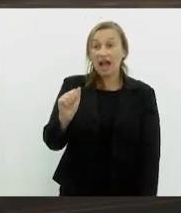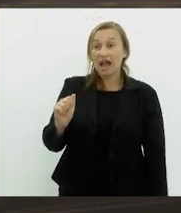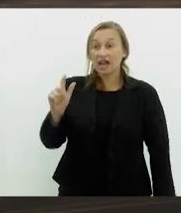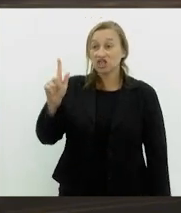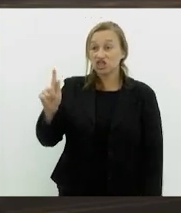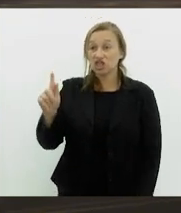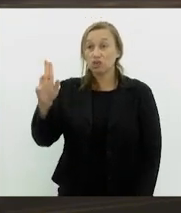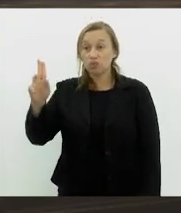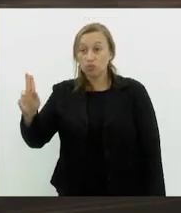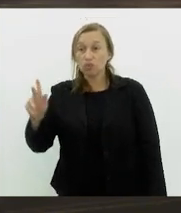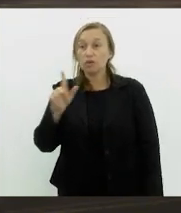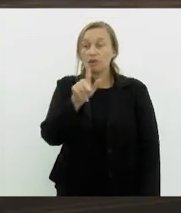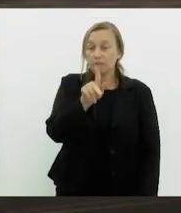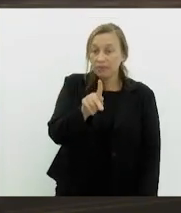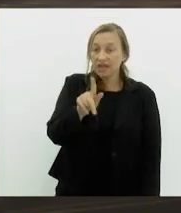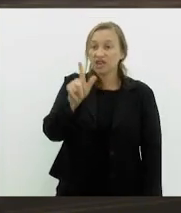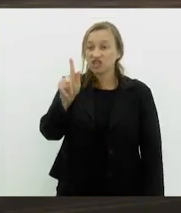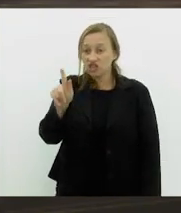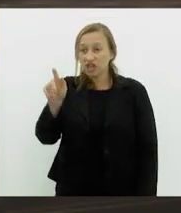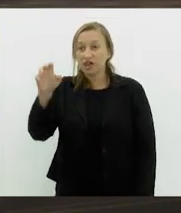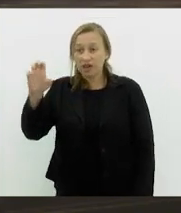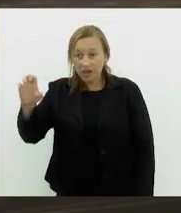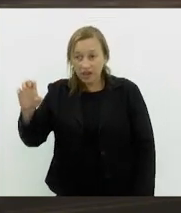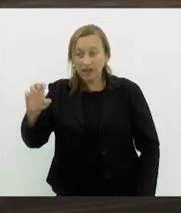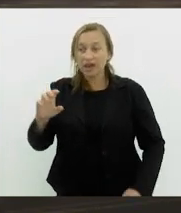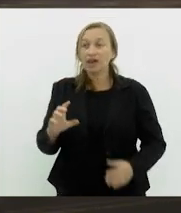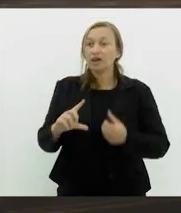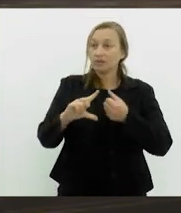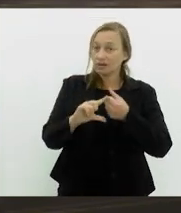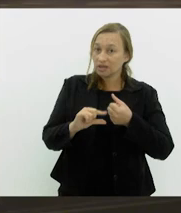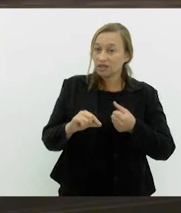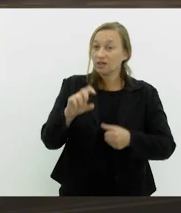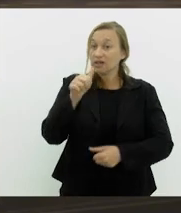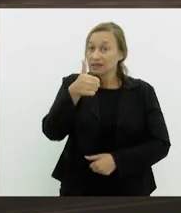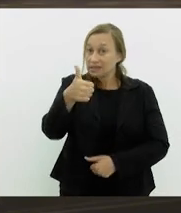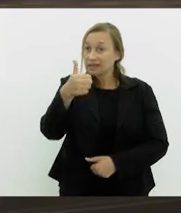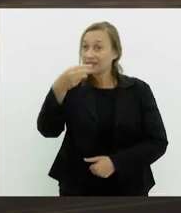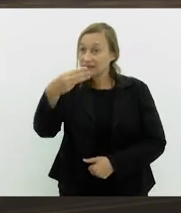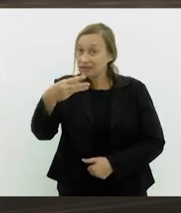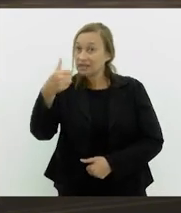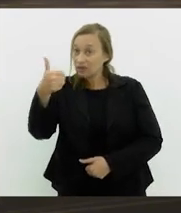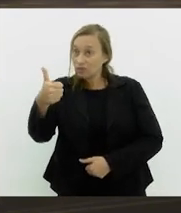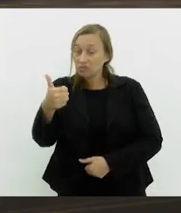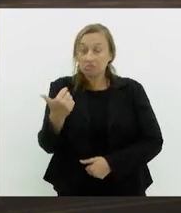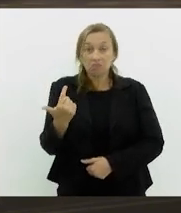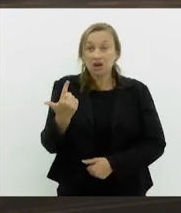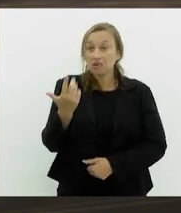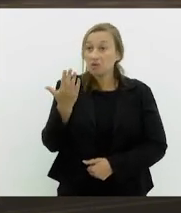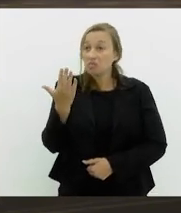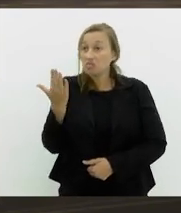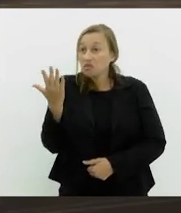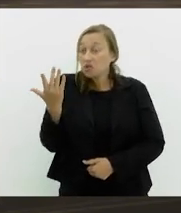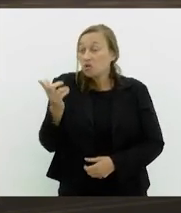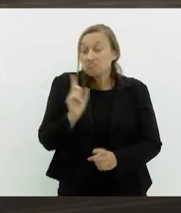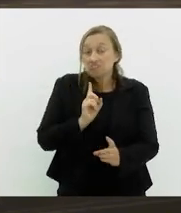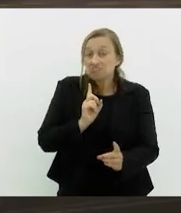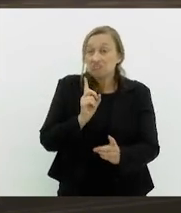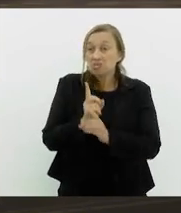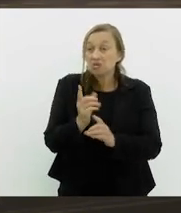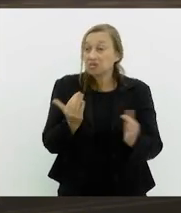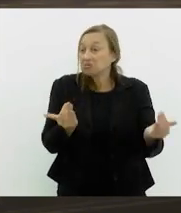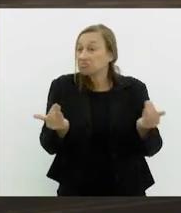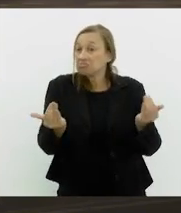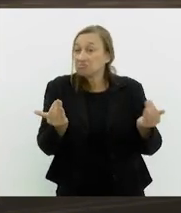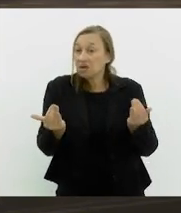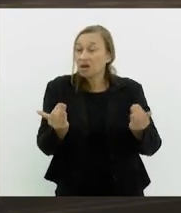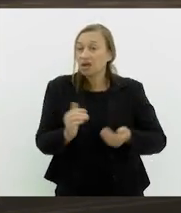PGEs no artigo 132, a AGU no artigo 131, mas a gente não encontra paralelamente, dentro da Constituição da República,